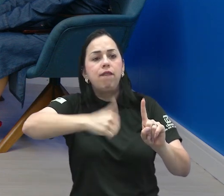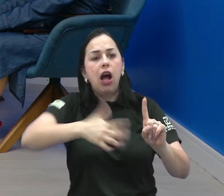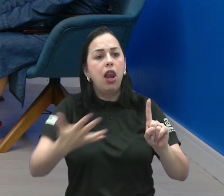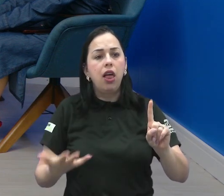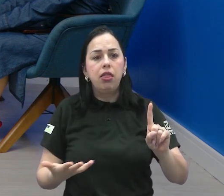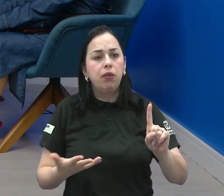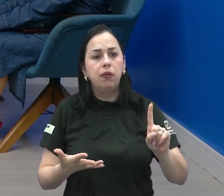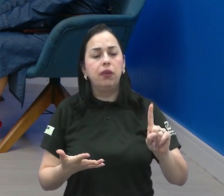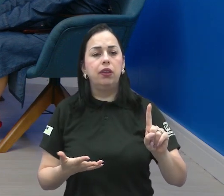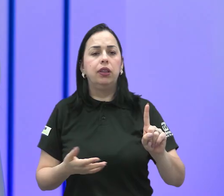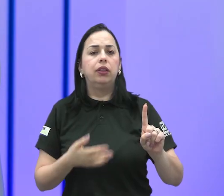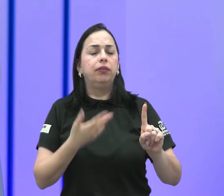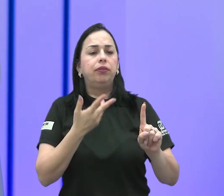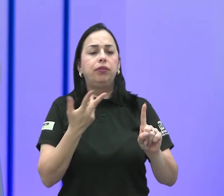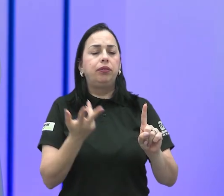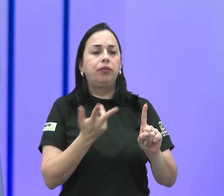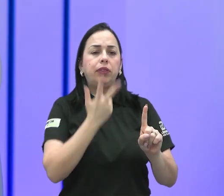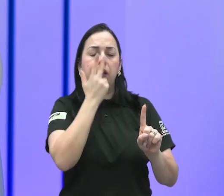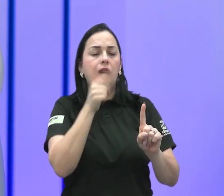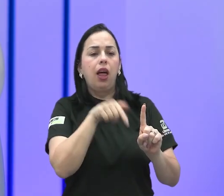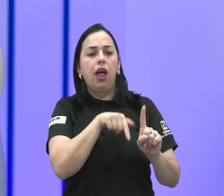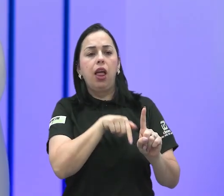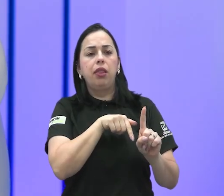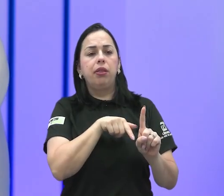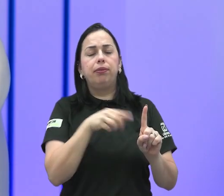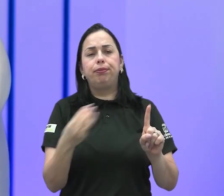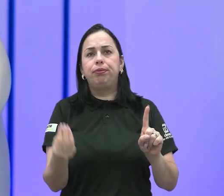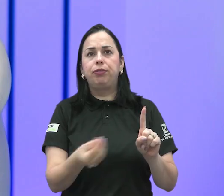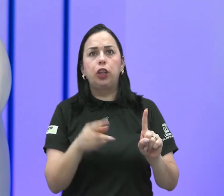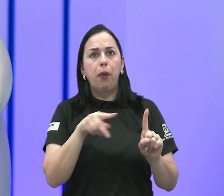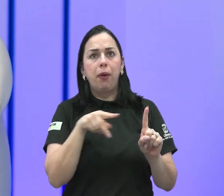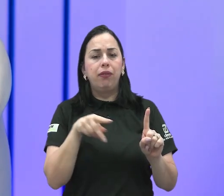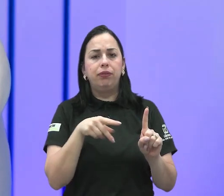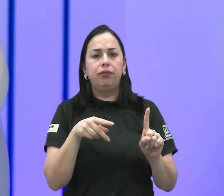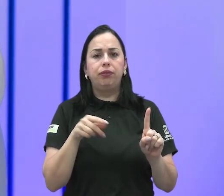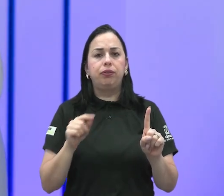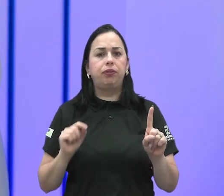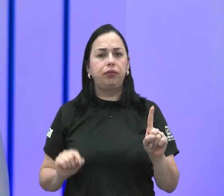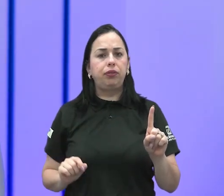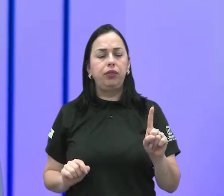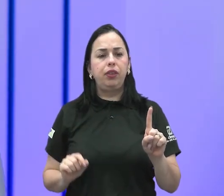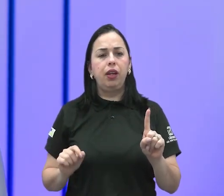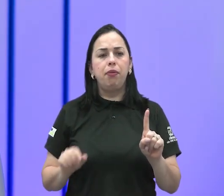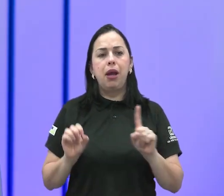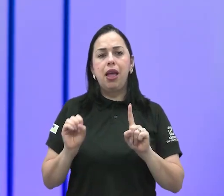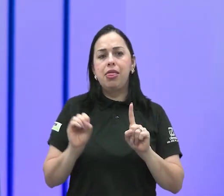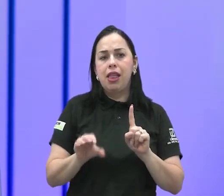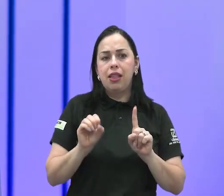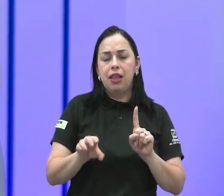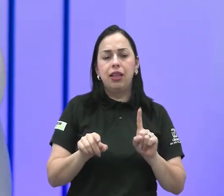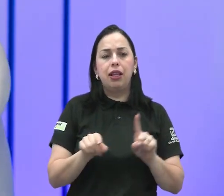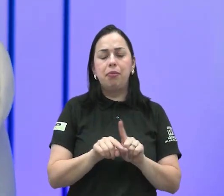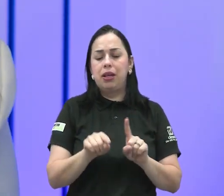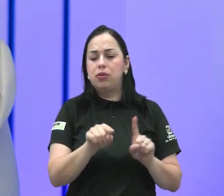na escola. Né? E daí eles não colocam as condições tanto de ensino quanto dos alunos para que o